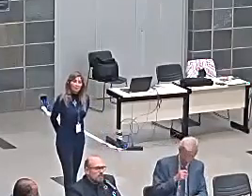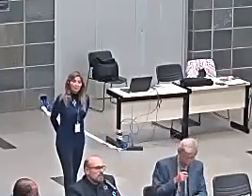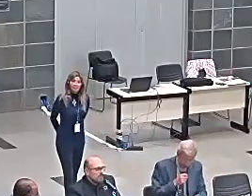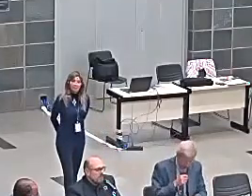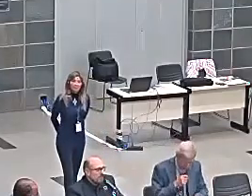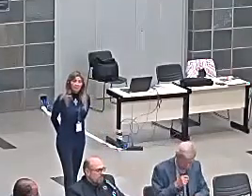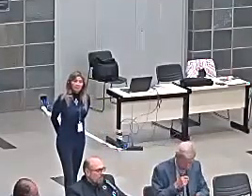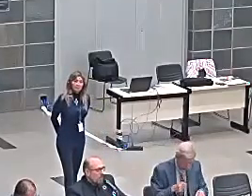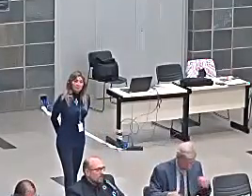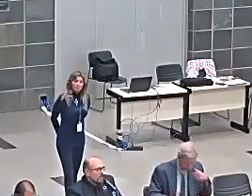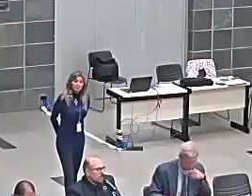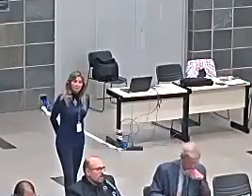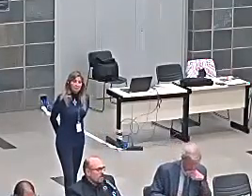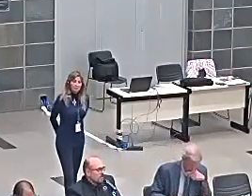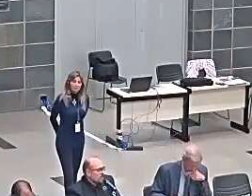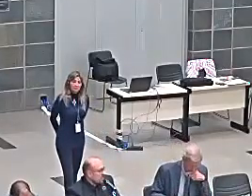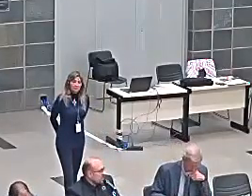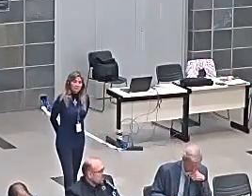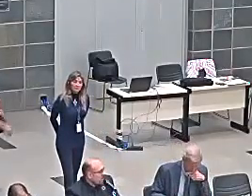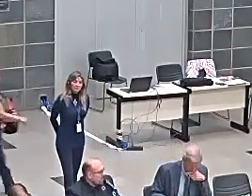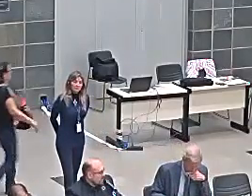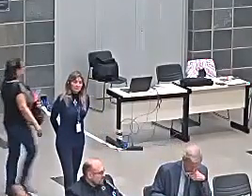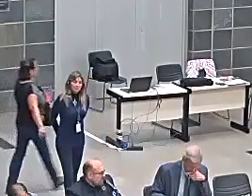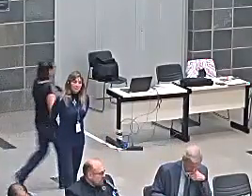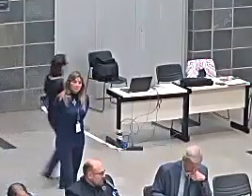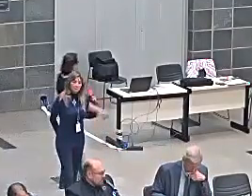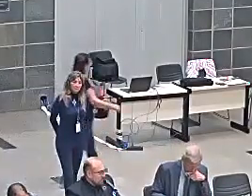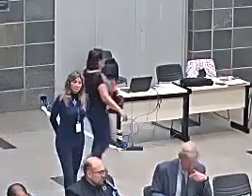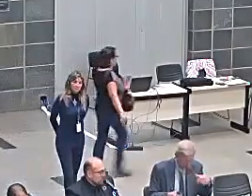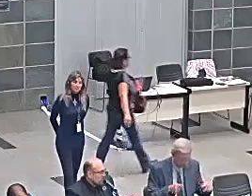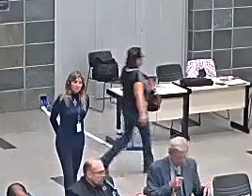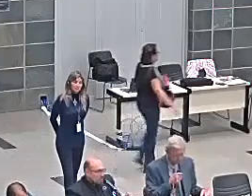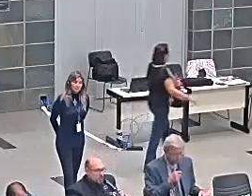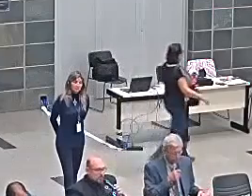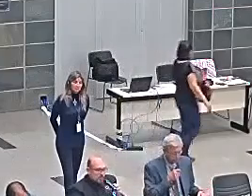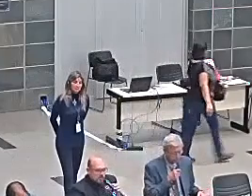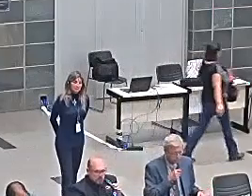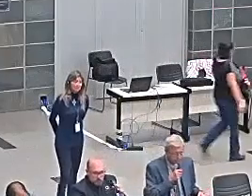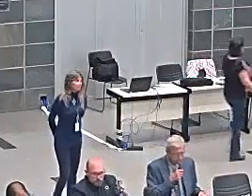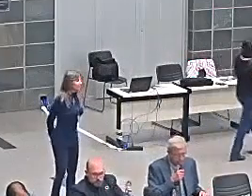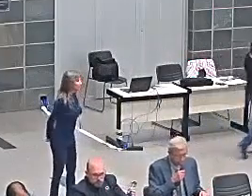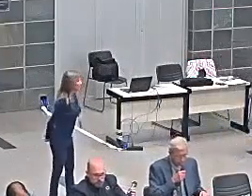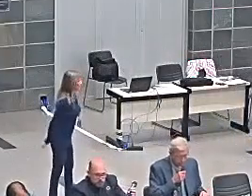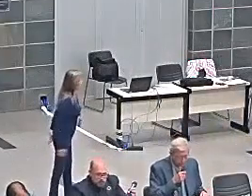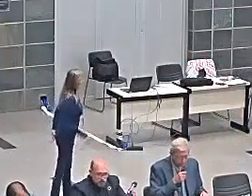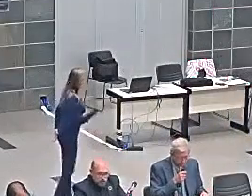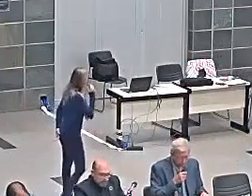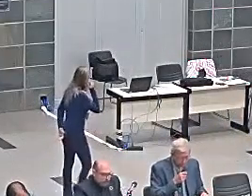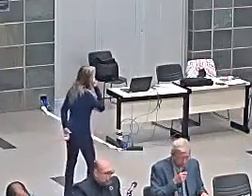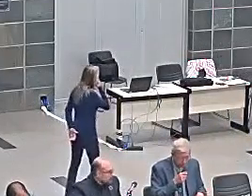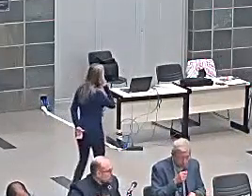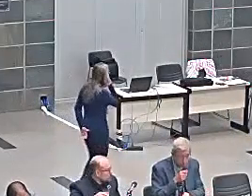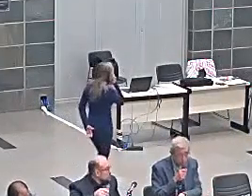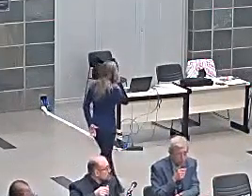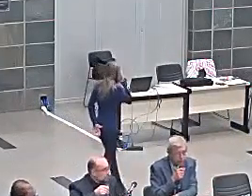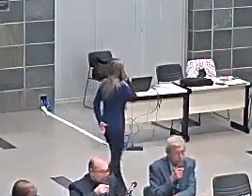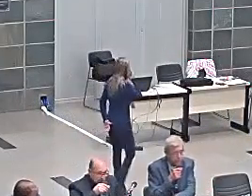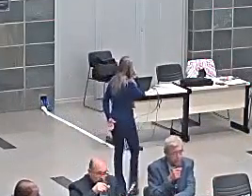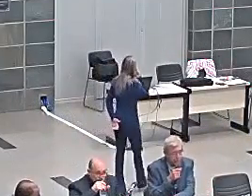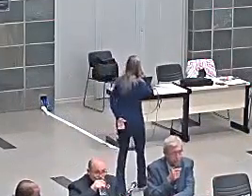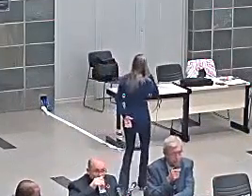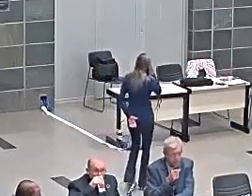regimental fica prorrogada essa audiência por mais 15 minutos desculpa pode continuar Então